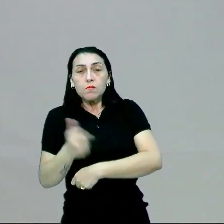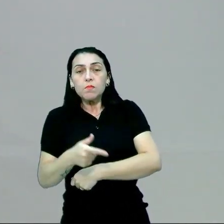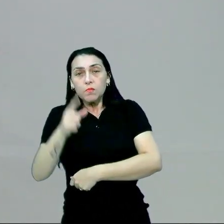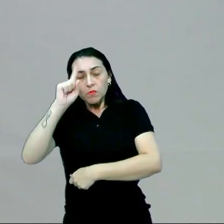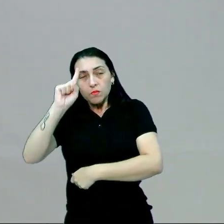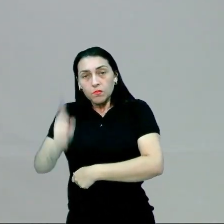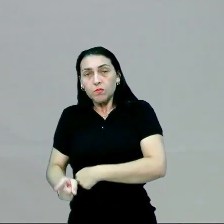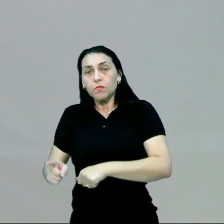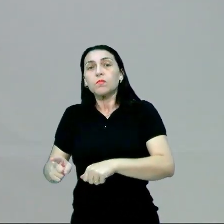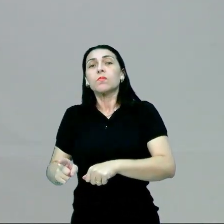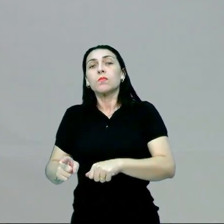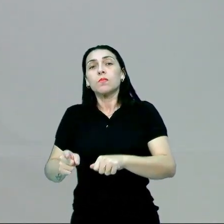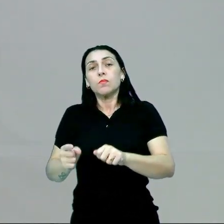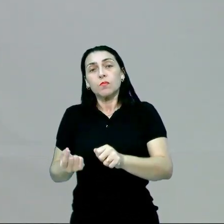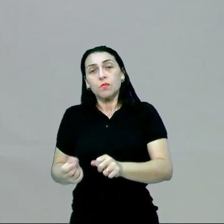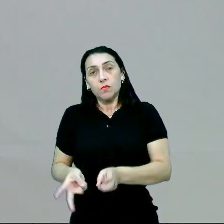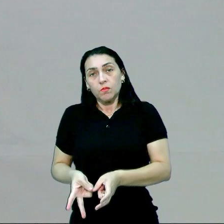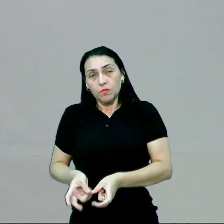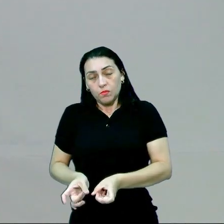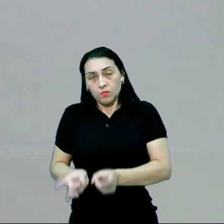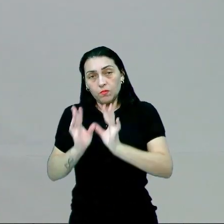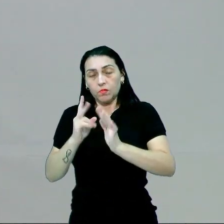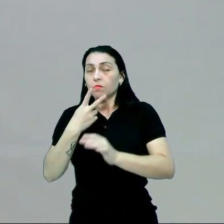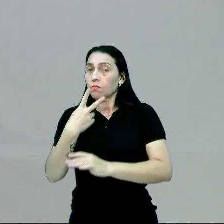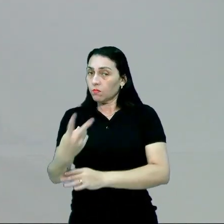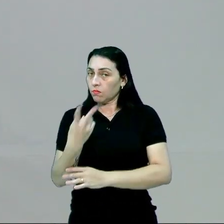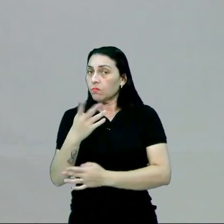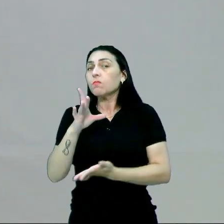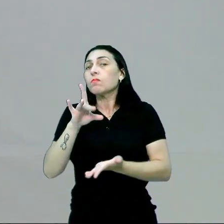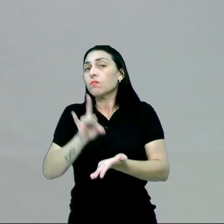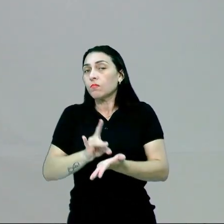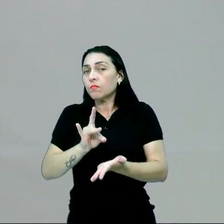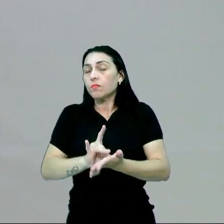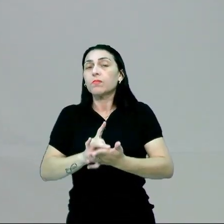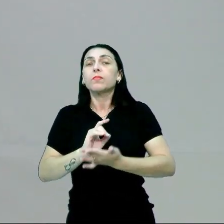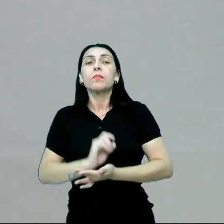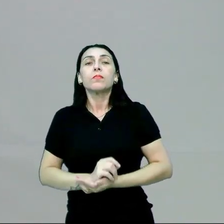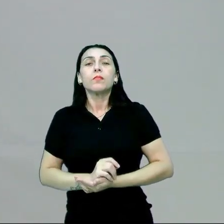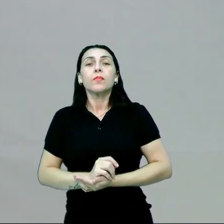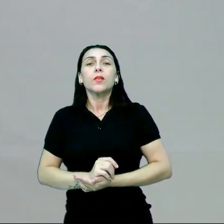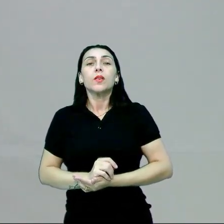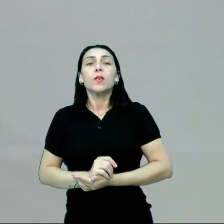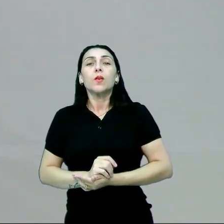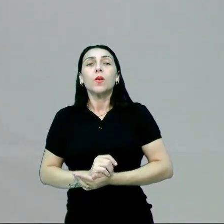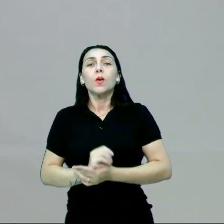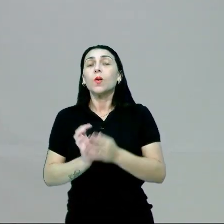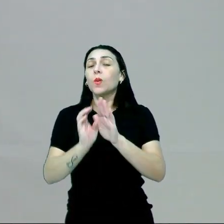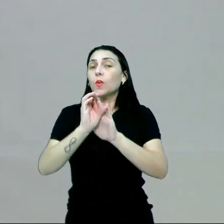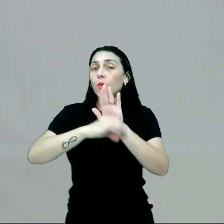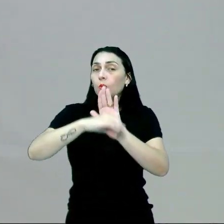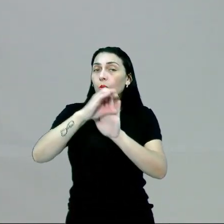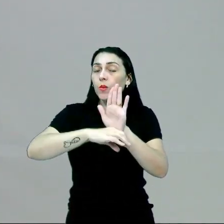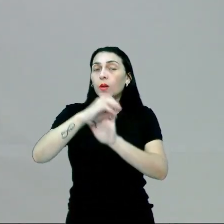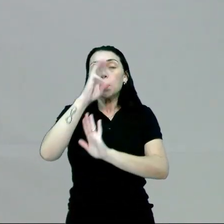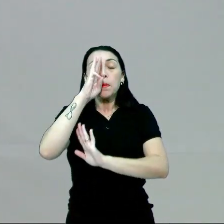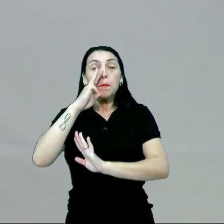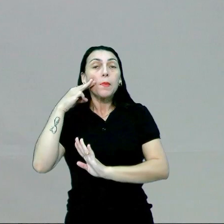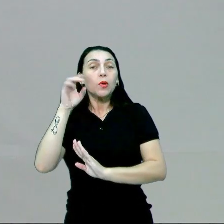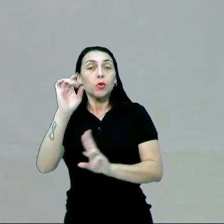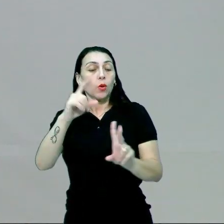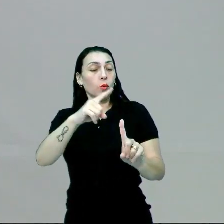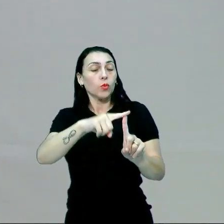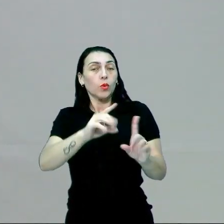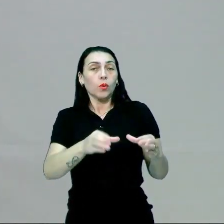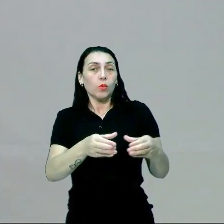da banca de cigarro lá no camelódromo. Isso é verdade. Então, o conceito de classe de Karl Marx, só duas classes,